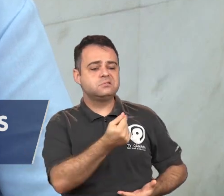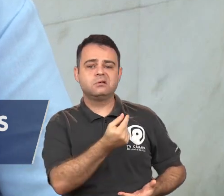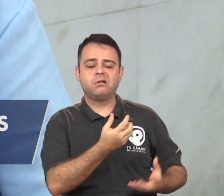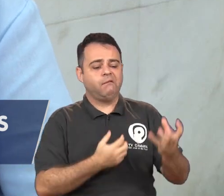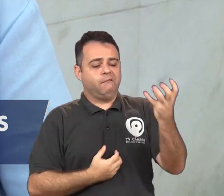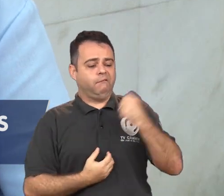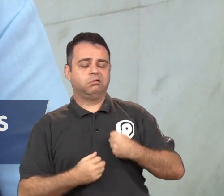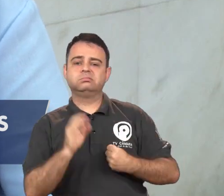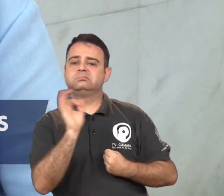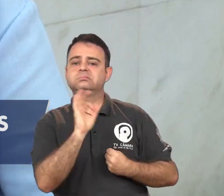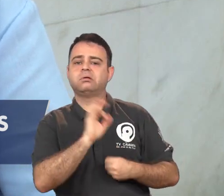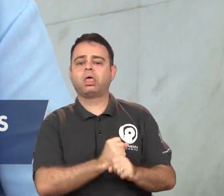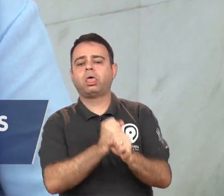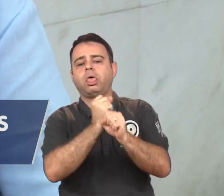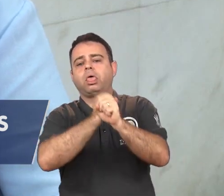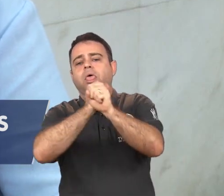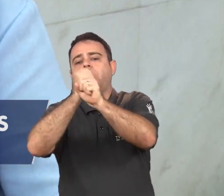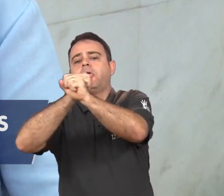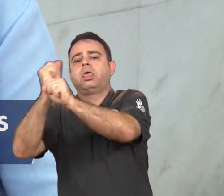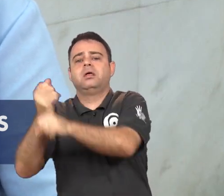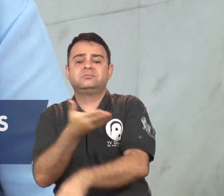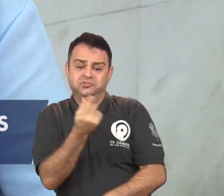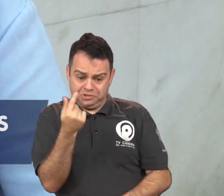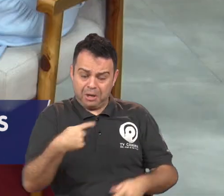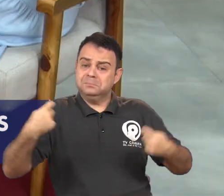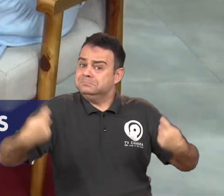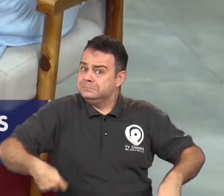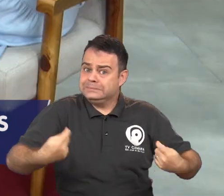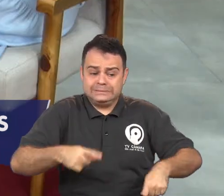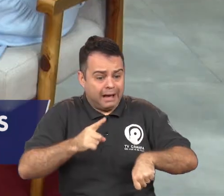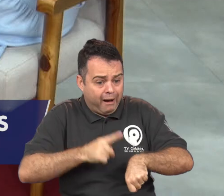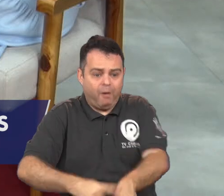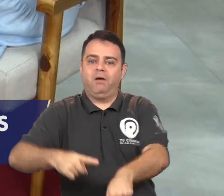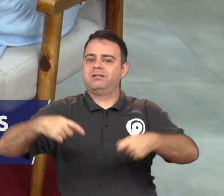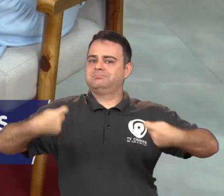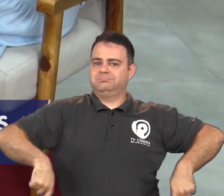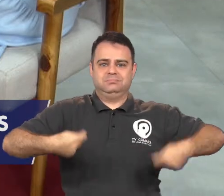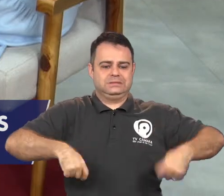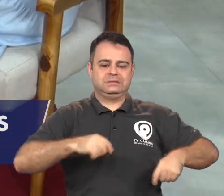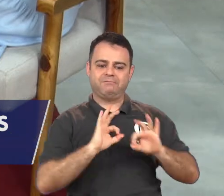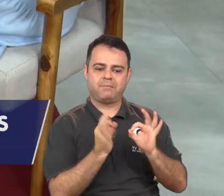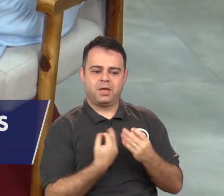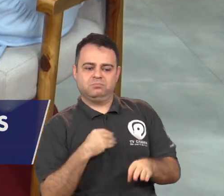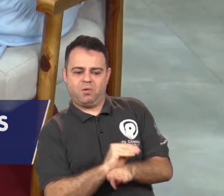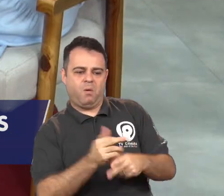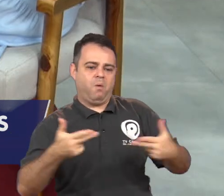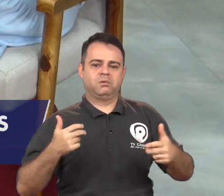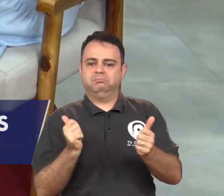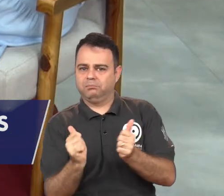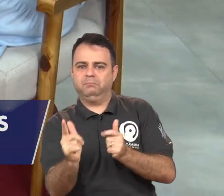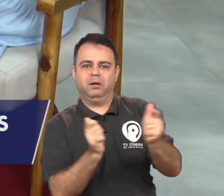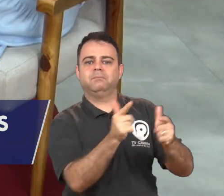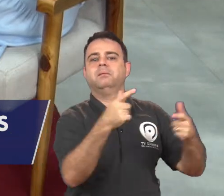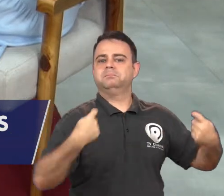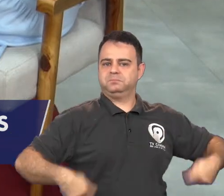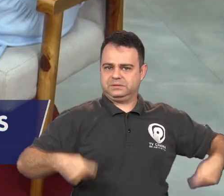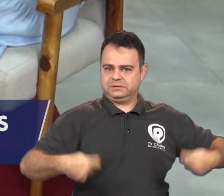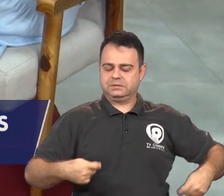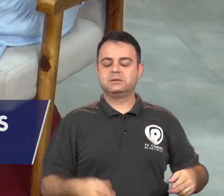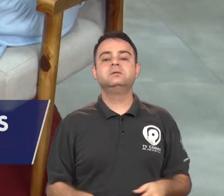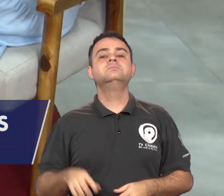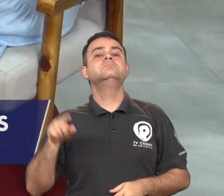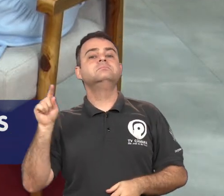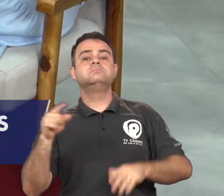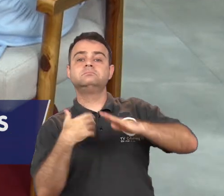vai arrastar anos e anos e anos. E ele precisa daquele dinheiro agora, né, vereador? Ele precisa daquele dinheiro. As terceirizadas recebem